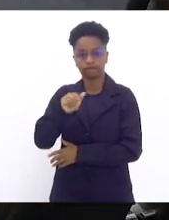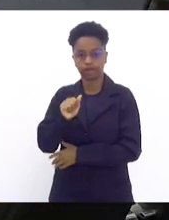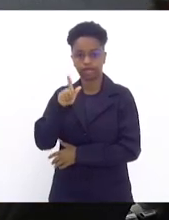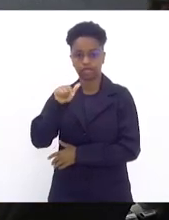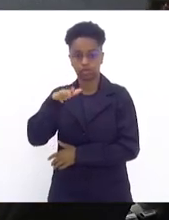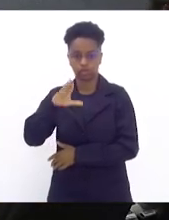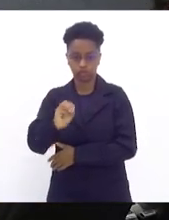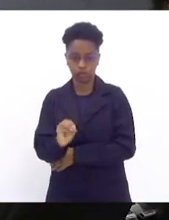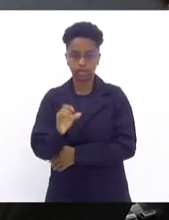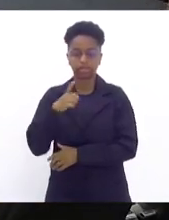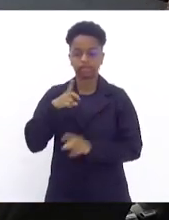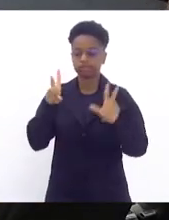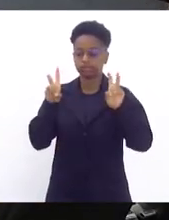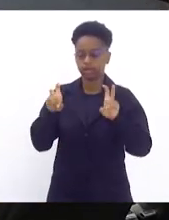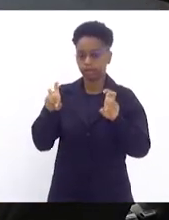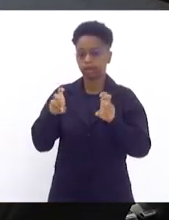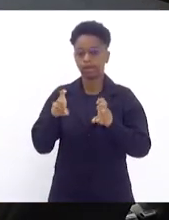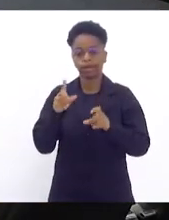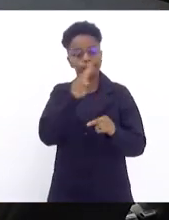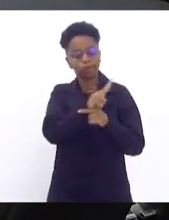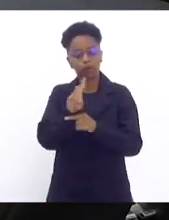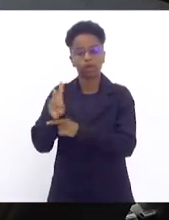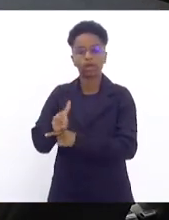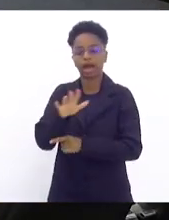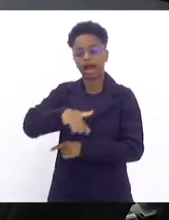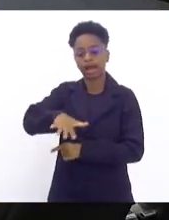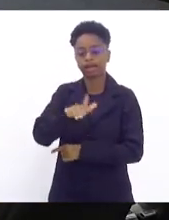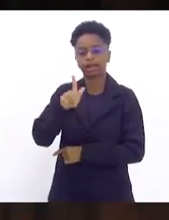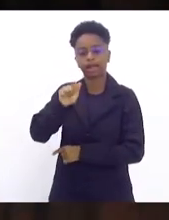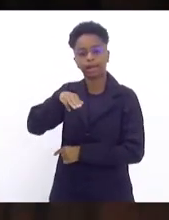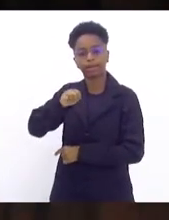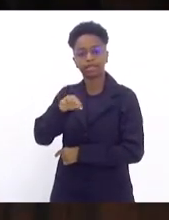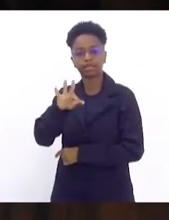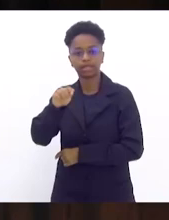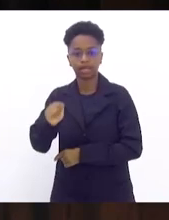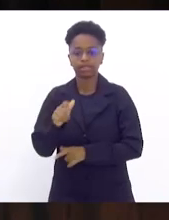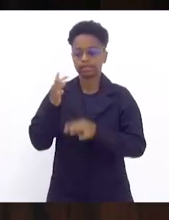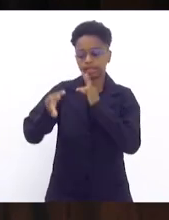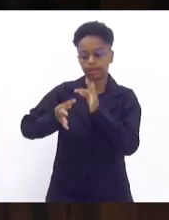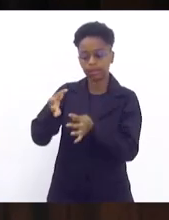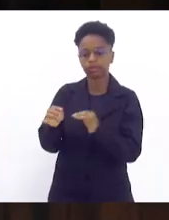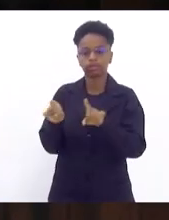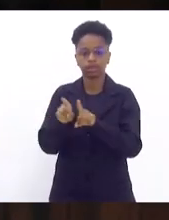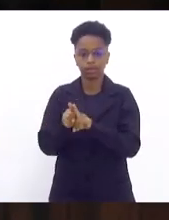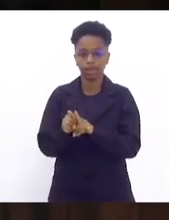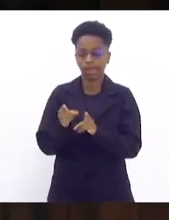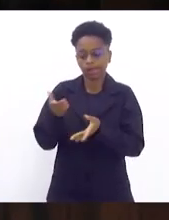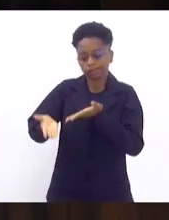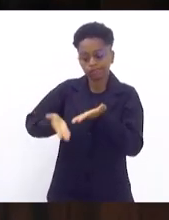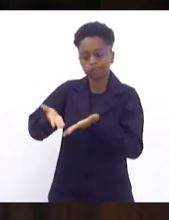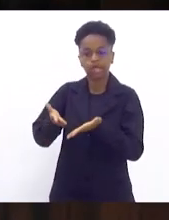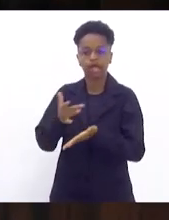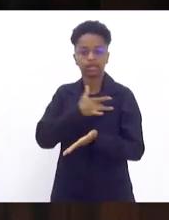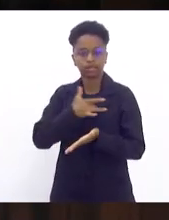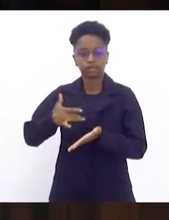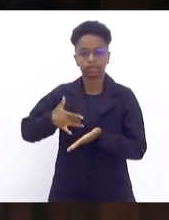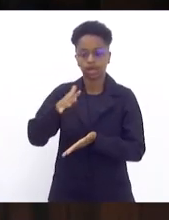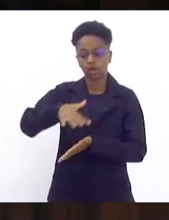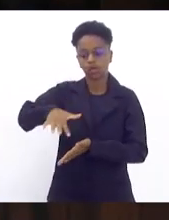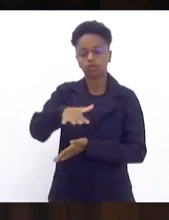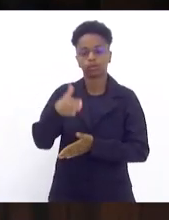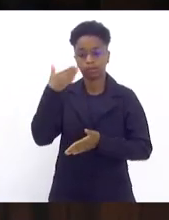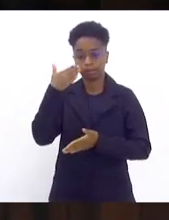acesso às técnicas de preservação de gametas ao tratamento para a procriação medicamente assistida aos pacientes em